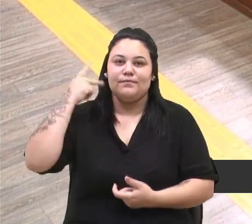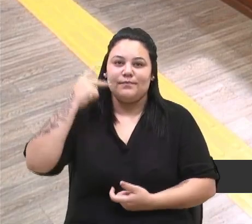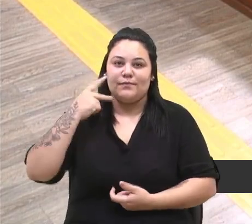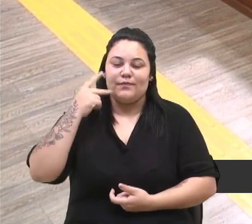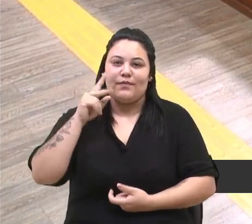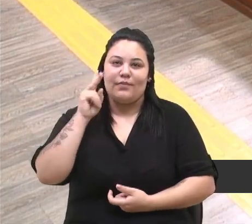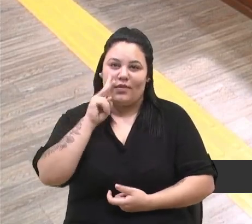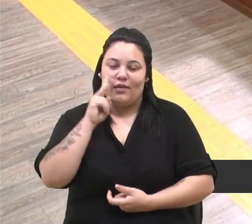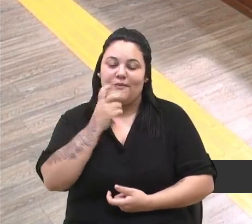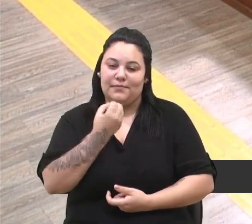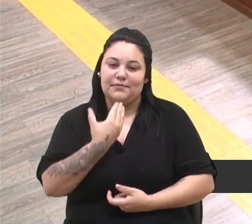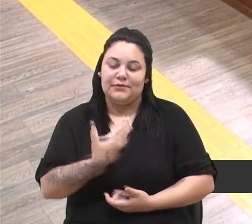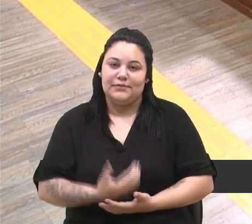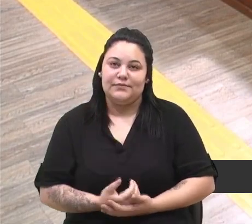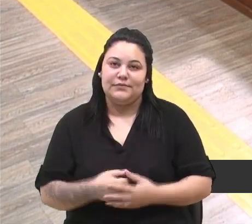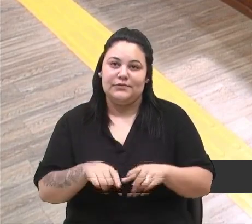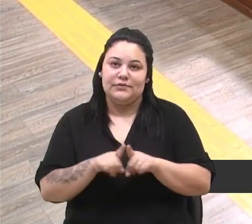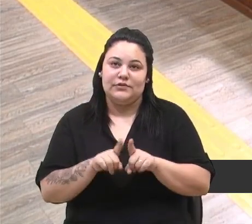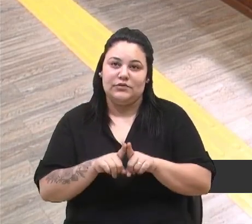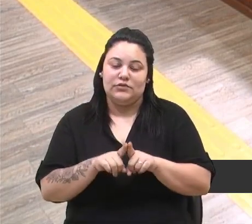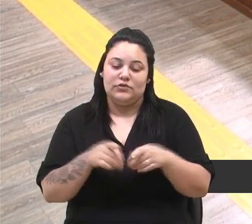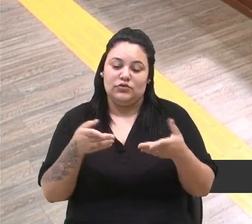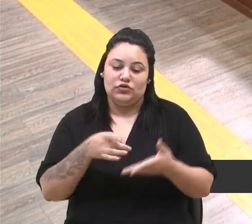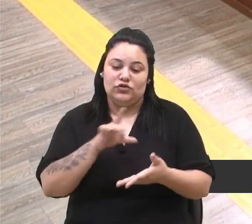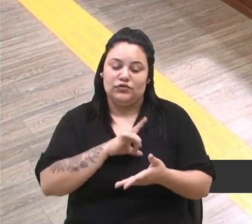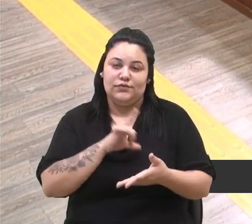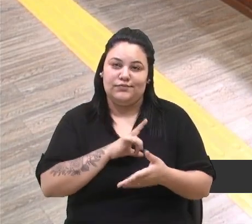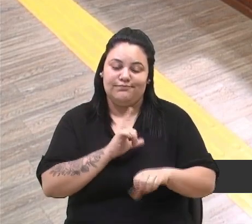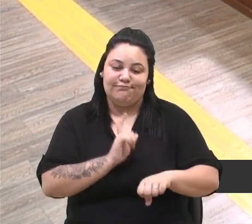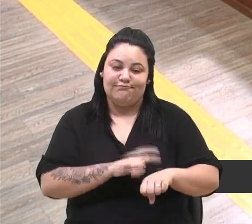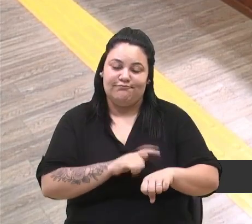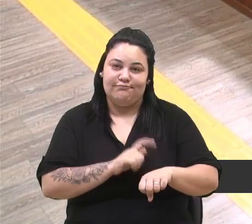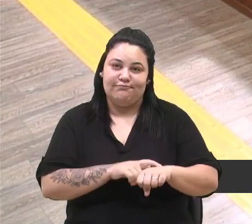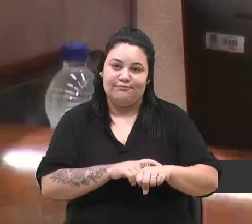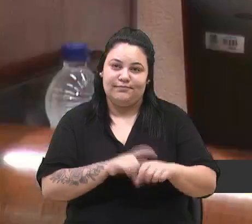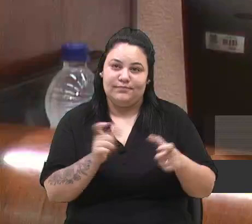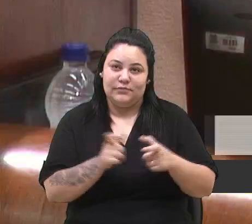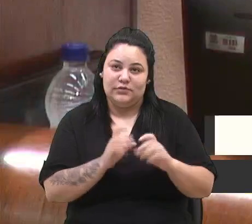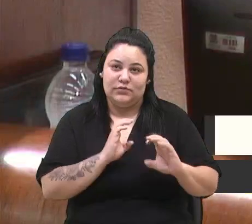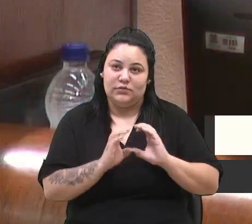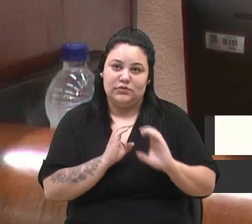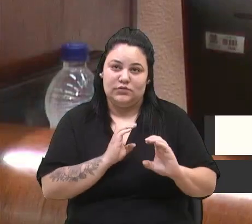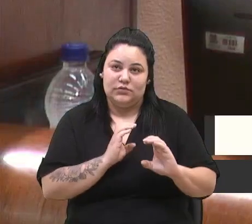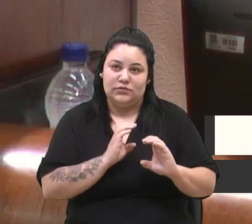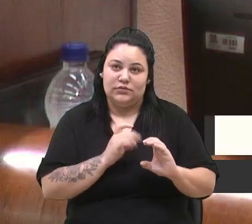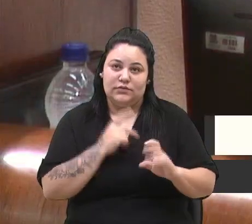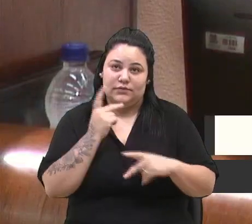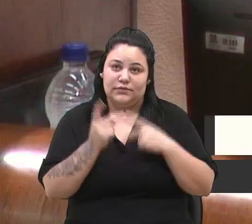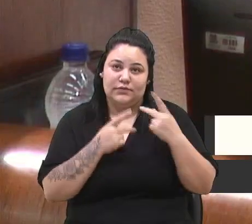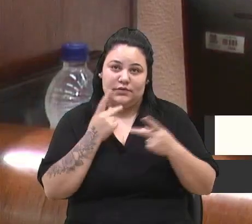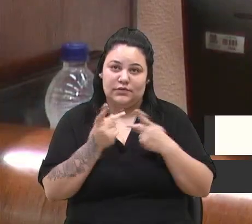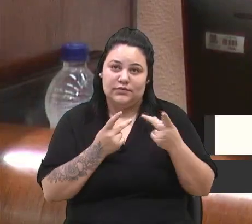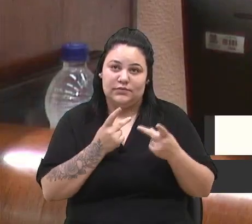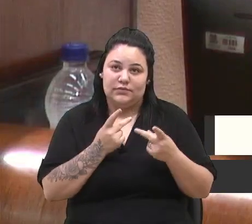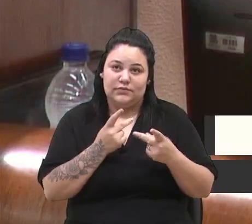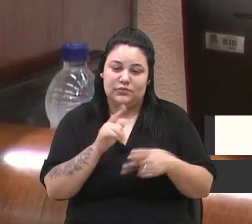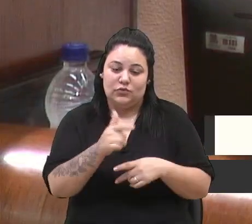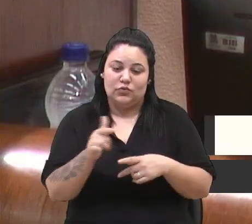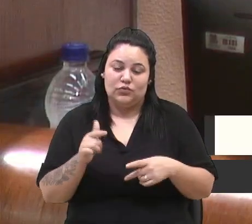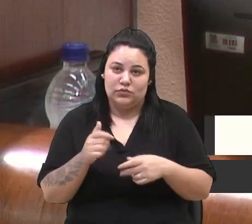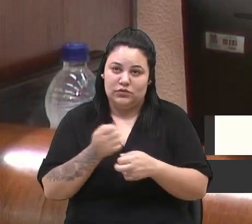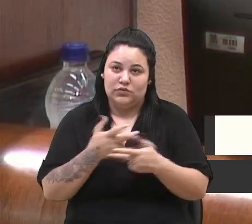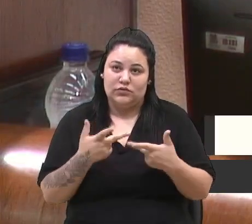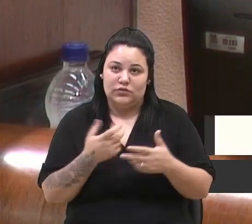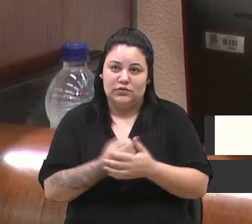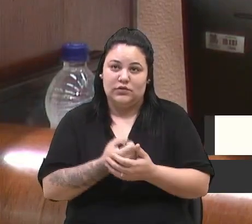Hoje a gente teve aquele momento nas pequenas comunicações e dificuldade de, inclusive, fazer outros votos. Então, que bom que a